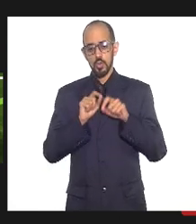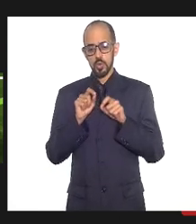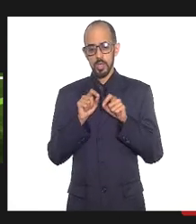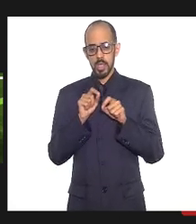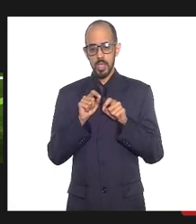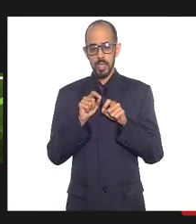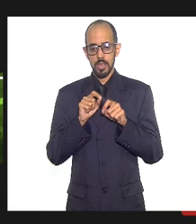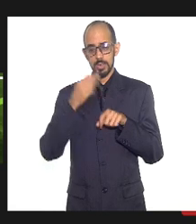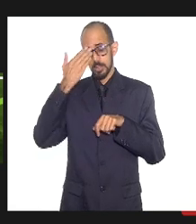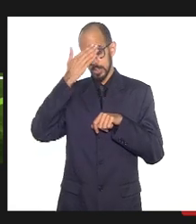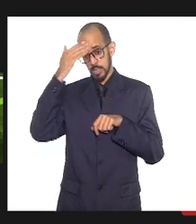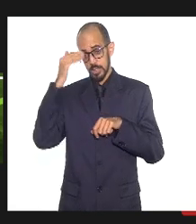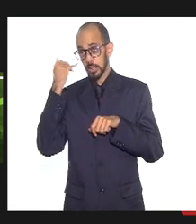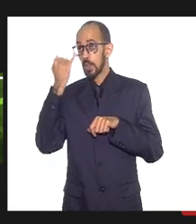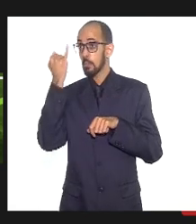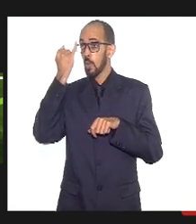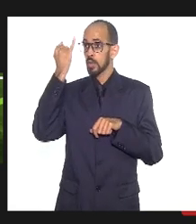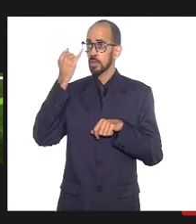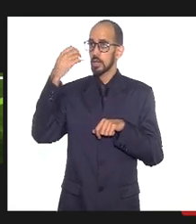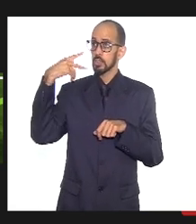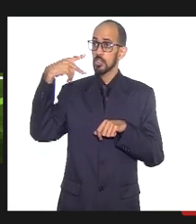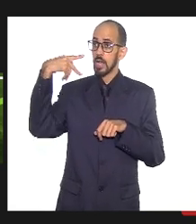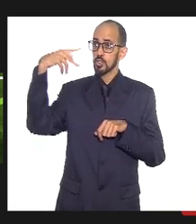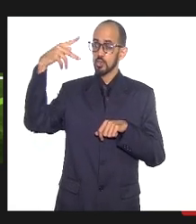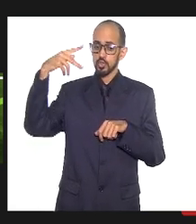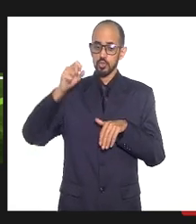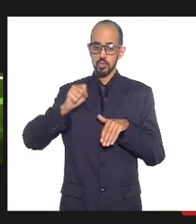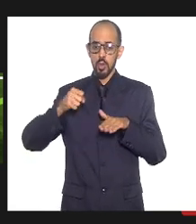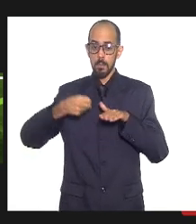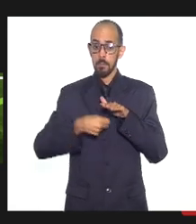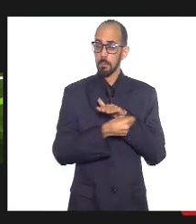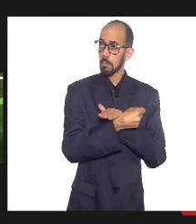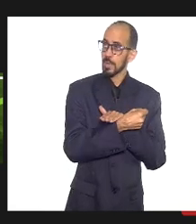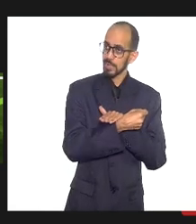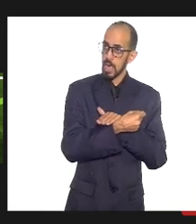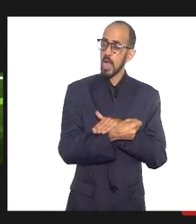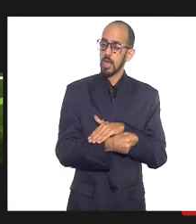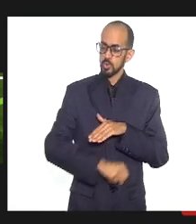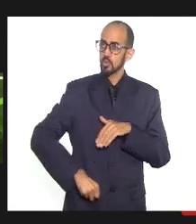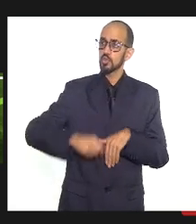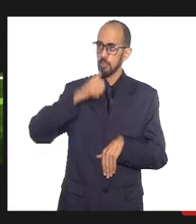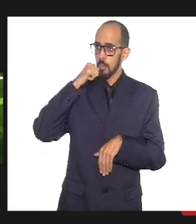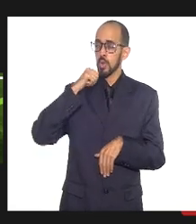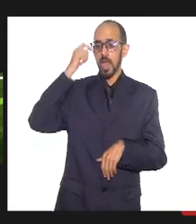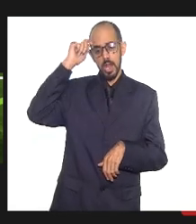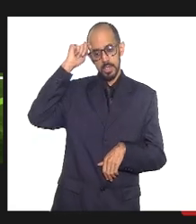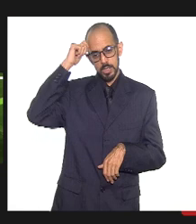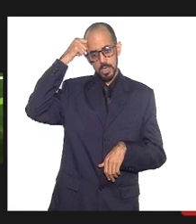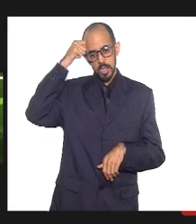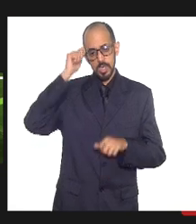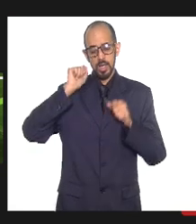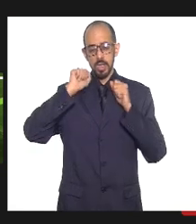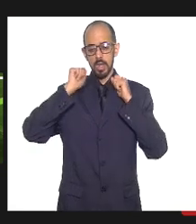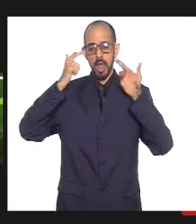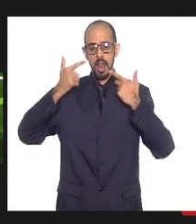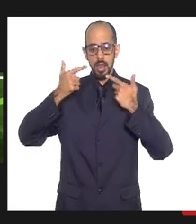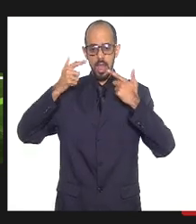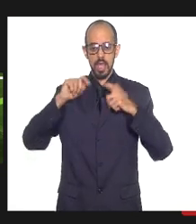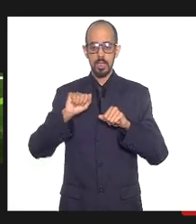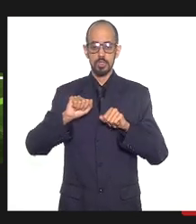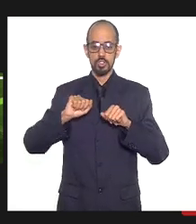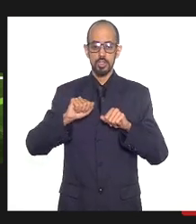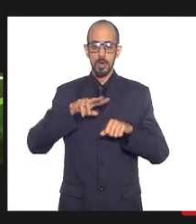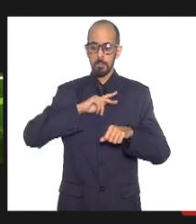é, né, o seu mandato, né, a mandata de uma mulher preta, né, nessa casa legislativa, presidindo uma